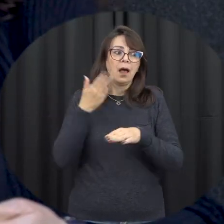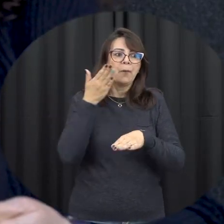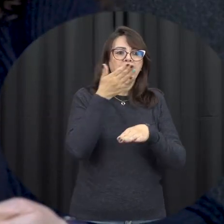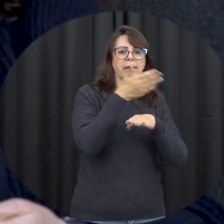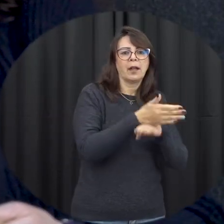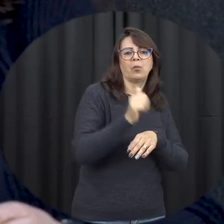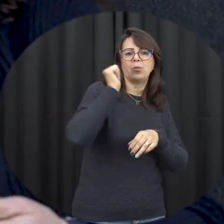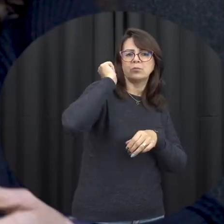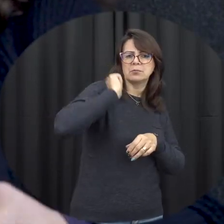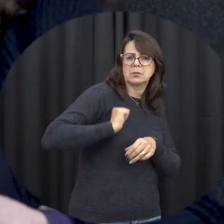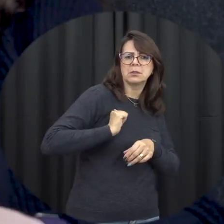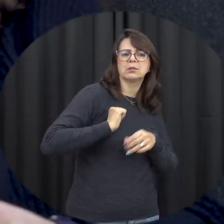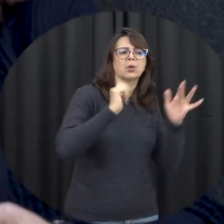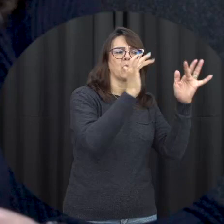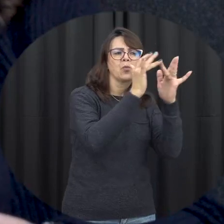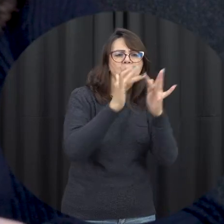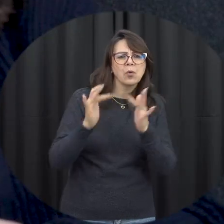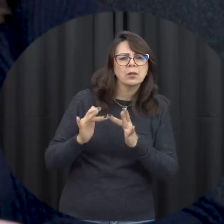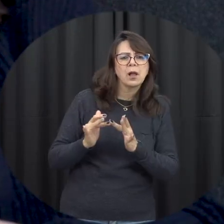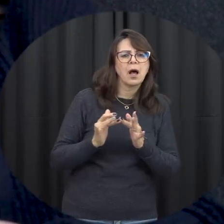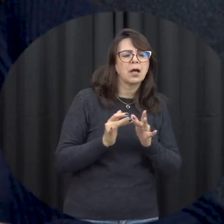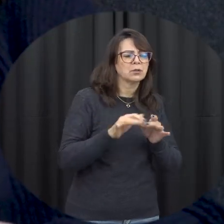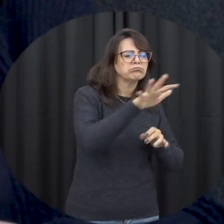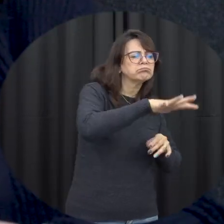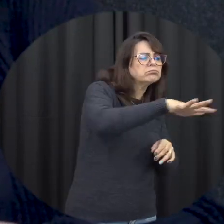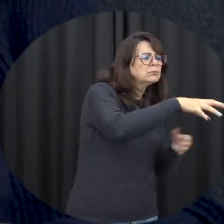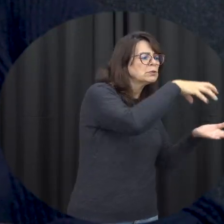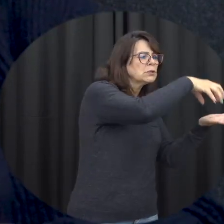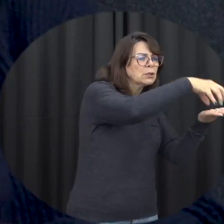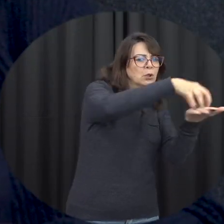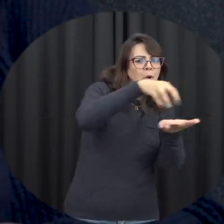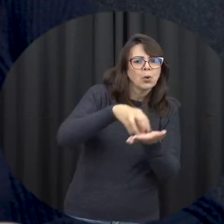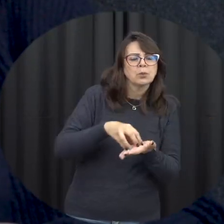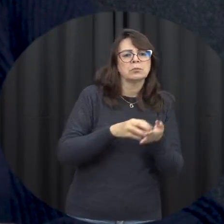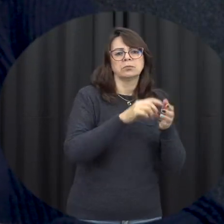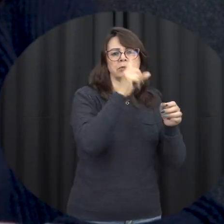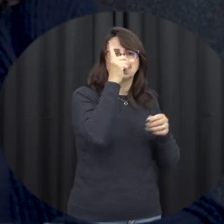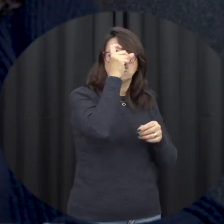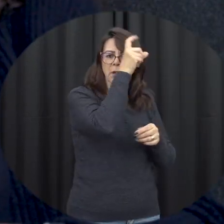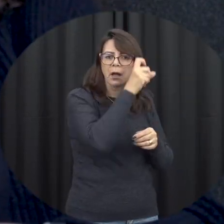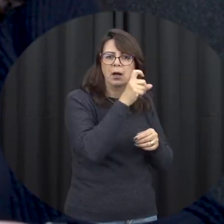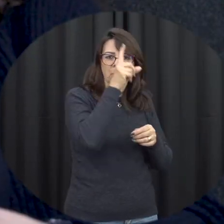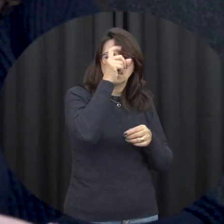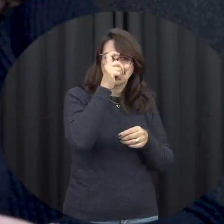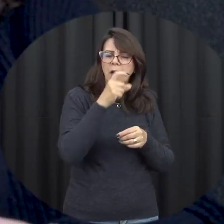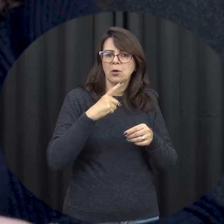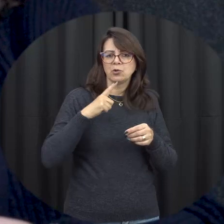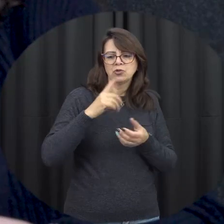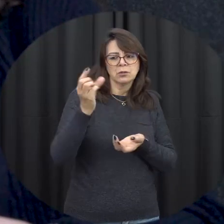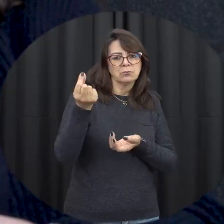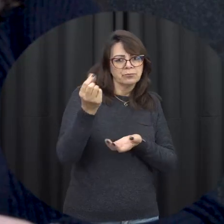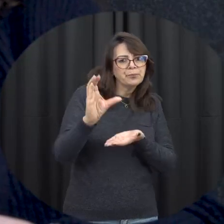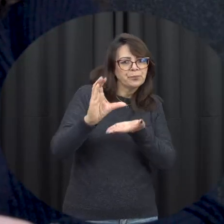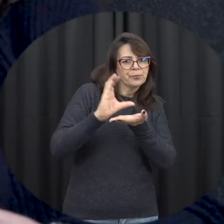lá. Entrei como bolsista, eu tive contato com todos os setores do hospital. Como era bolsista,